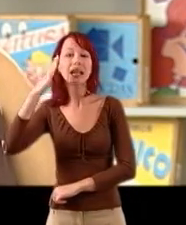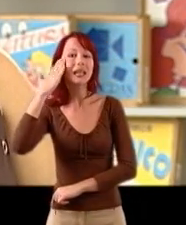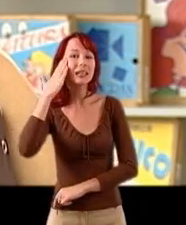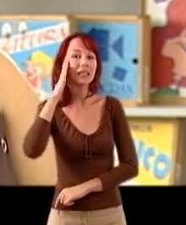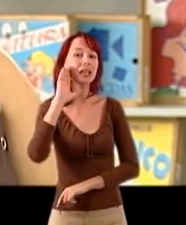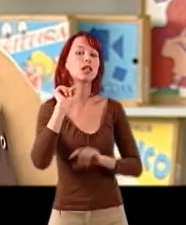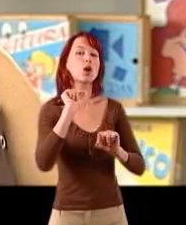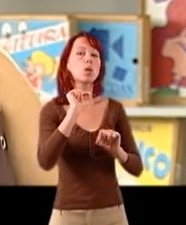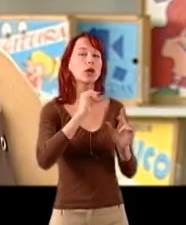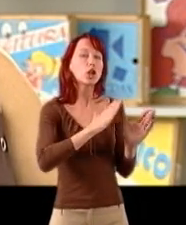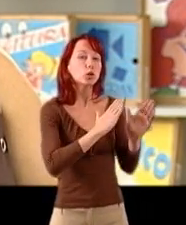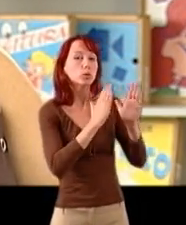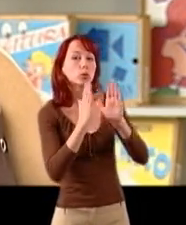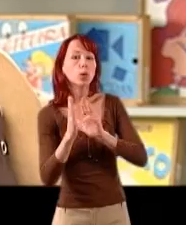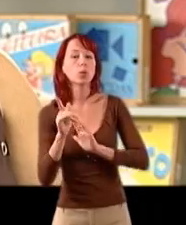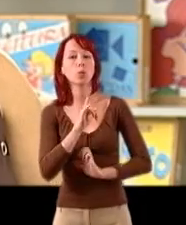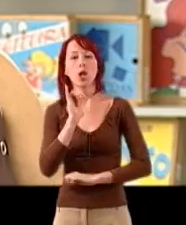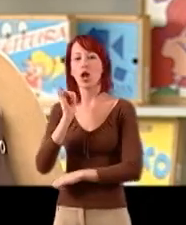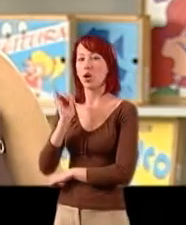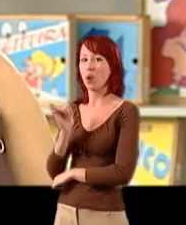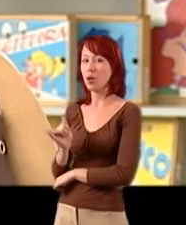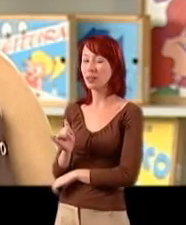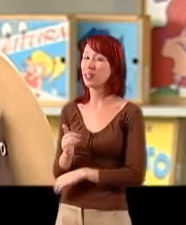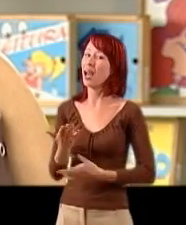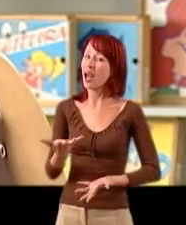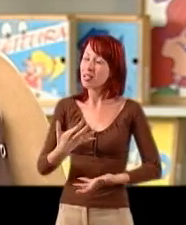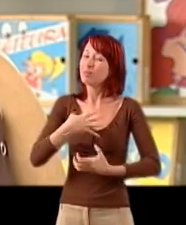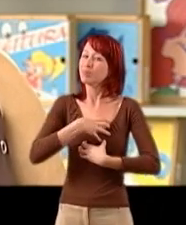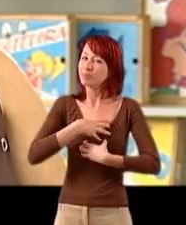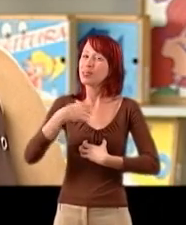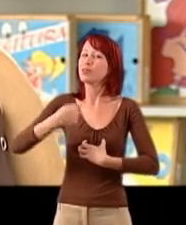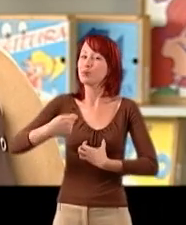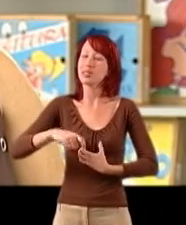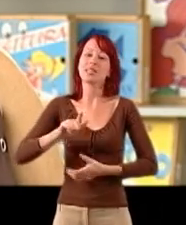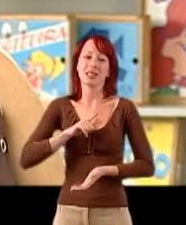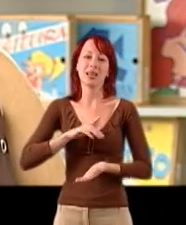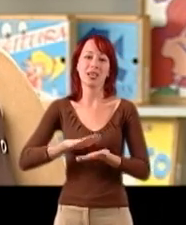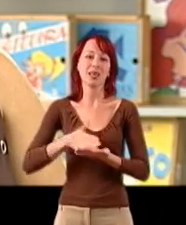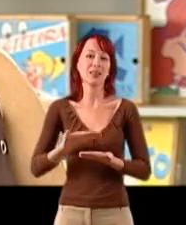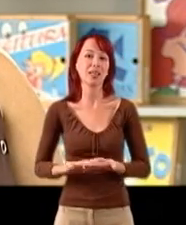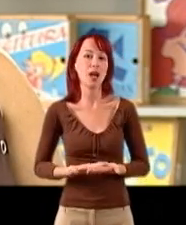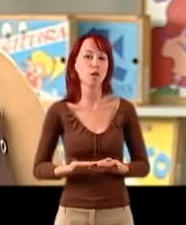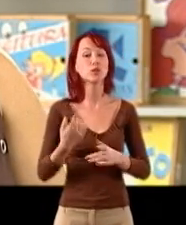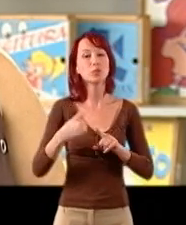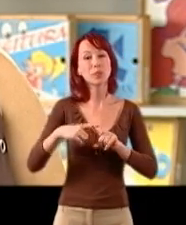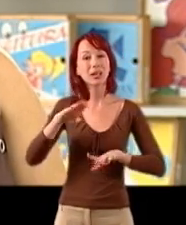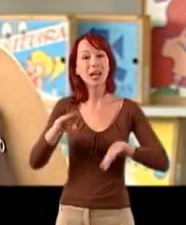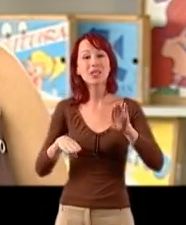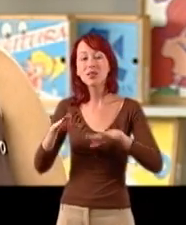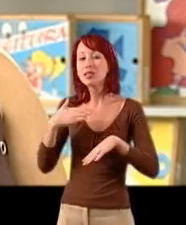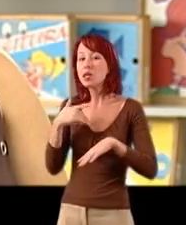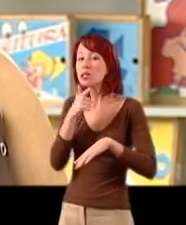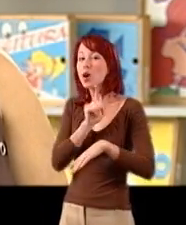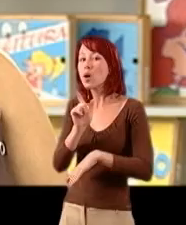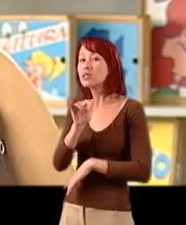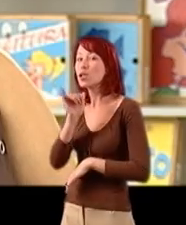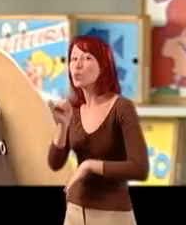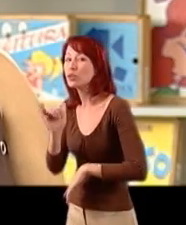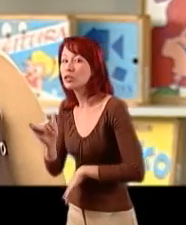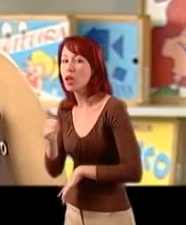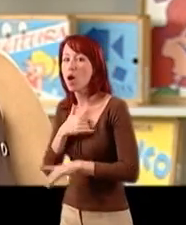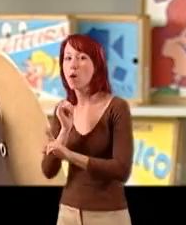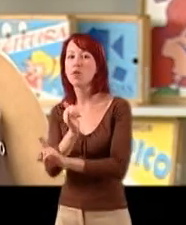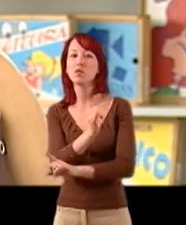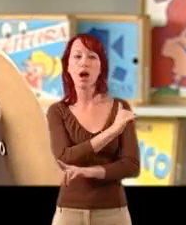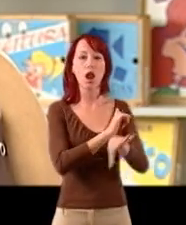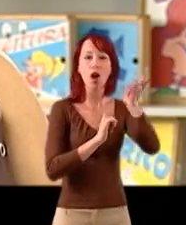sendo falado. Né? Então, daí surge a necessidade do intérprete, porque muitas vezes eu não sei dizer para ele o que eu estou dizendo